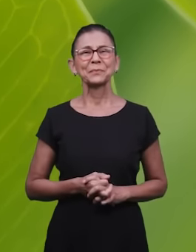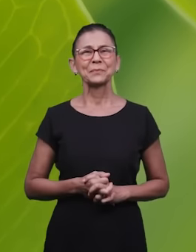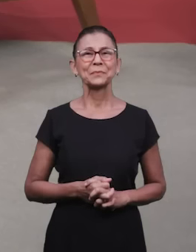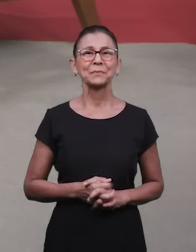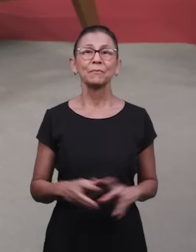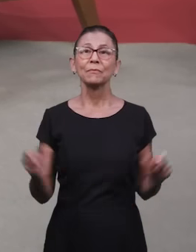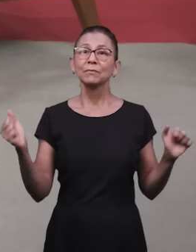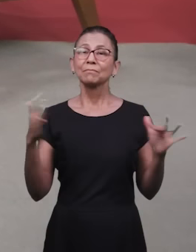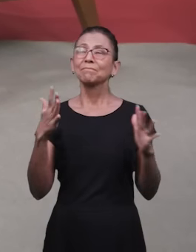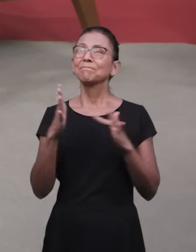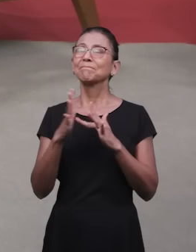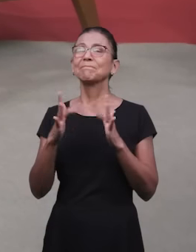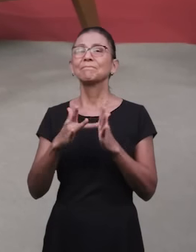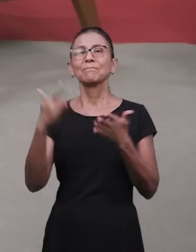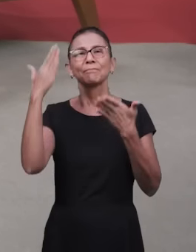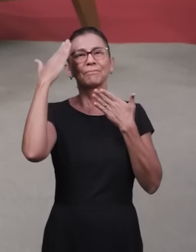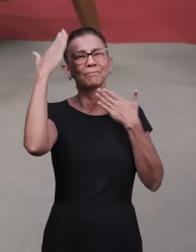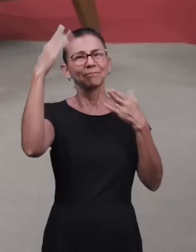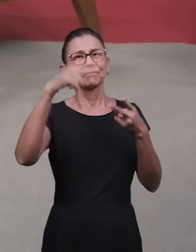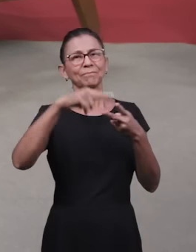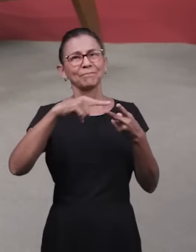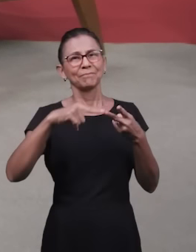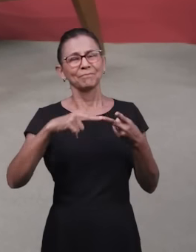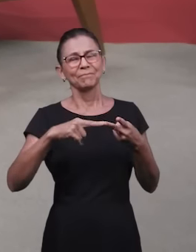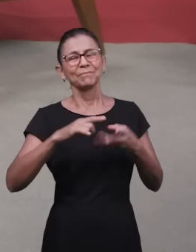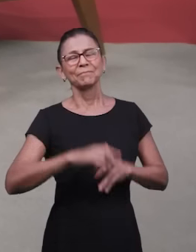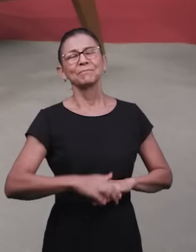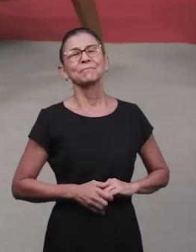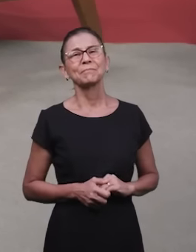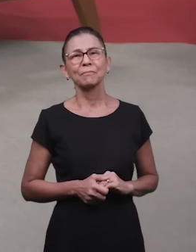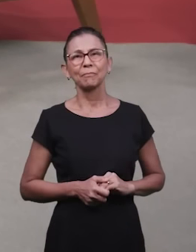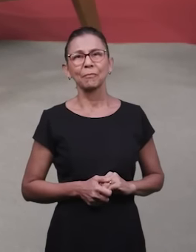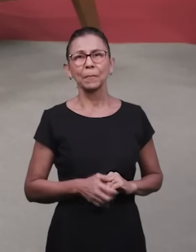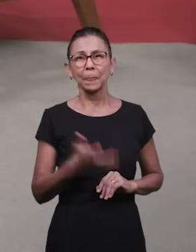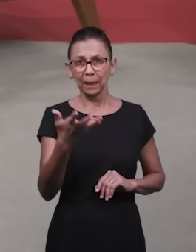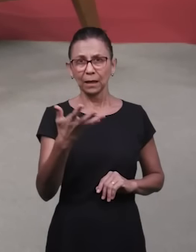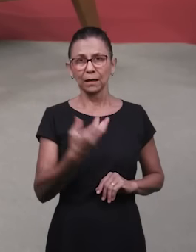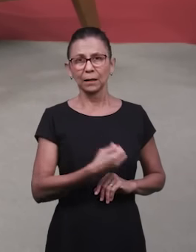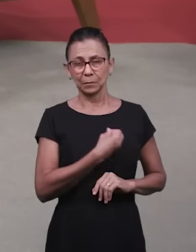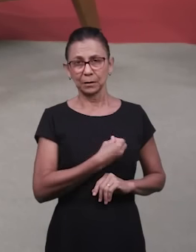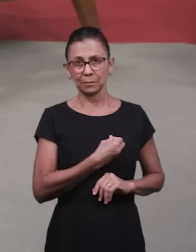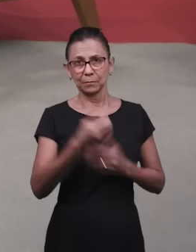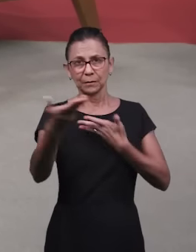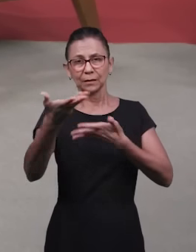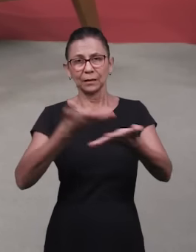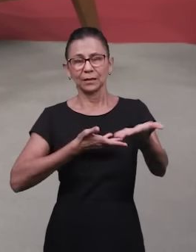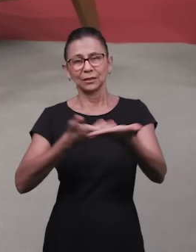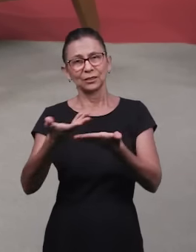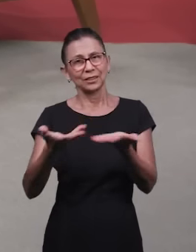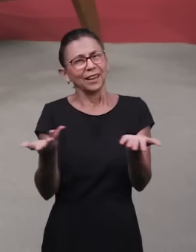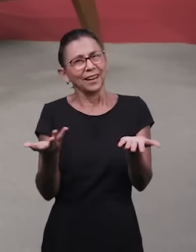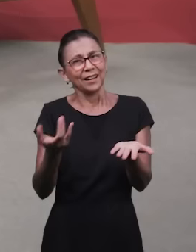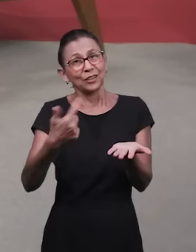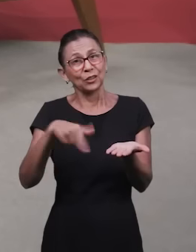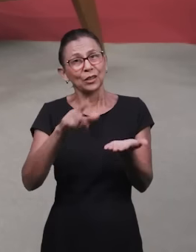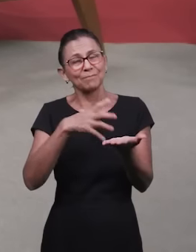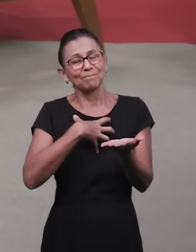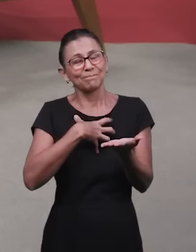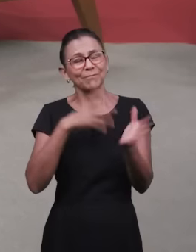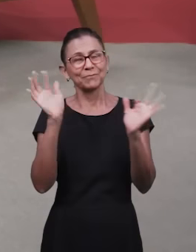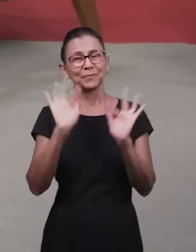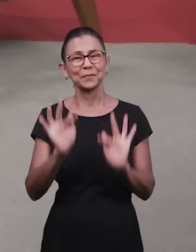Jesus. Glória a Jesus. Obrigado, Israel. Obrigado, Vanessa. Quer participar? Quer interagir conosco? Nos dê essa alegria.